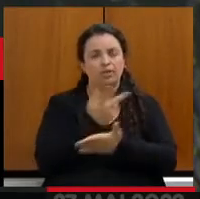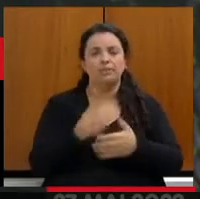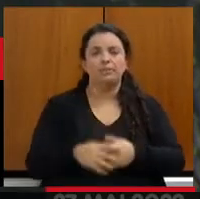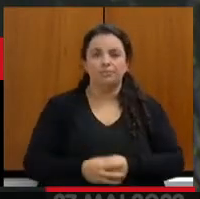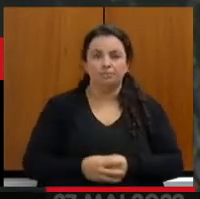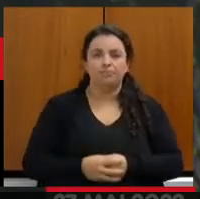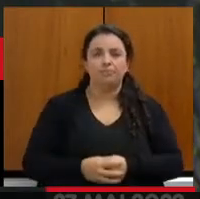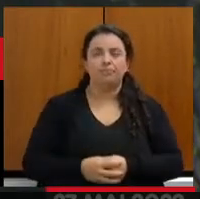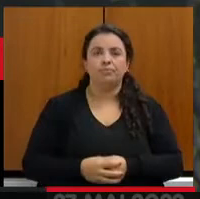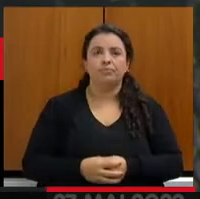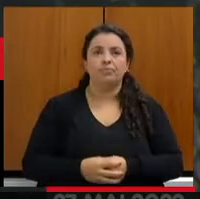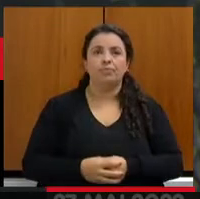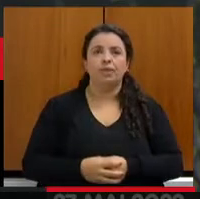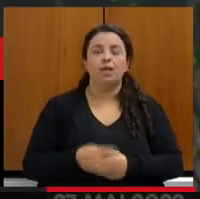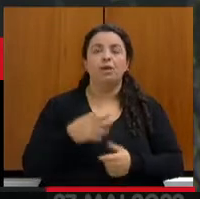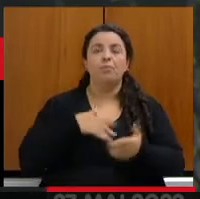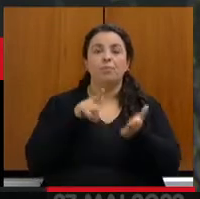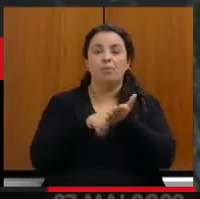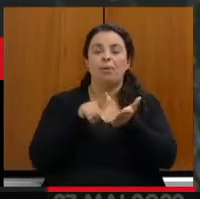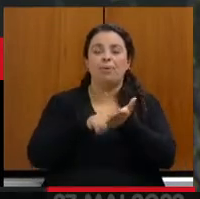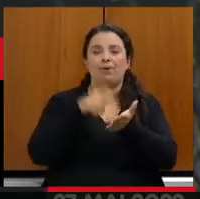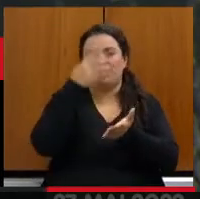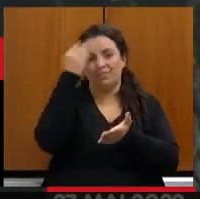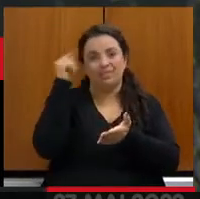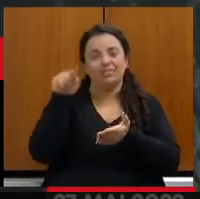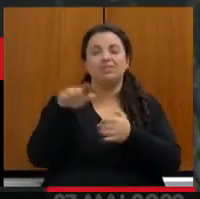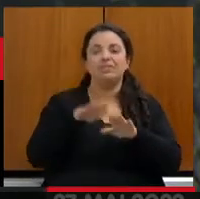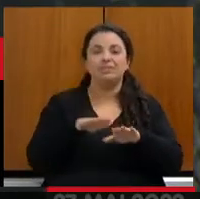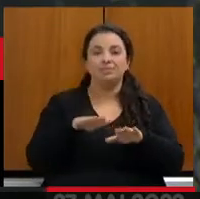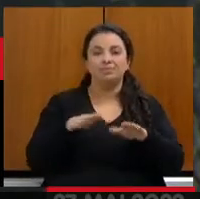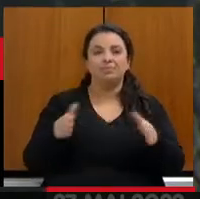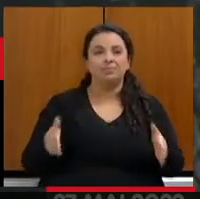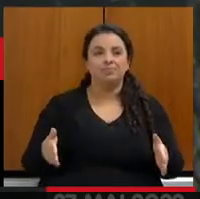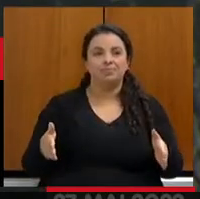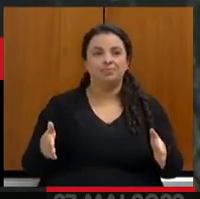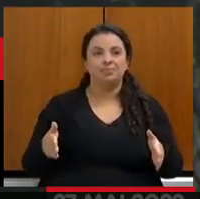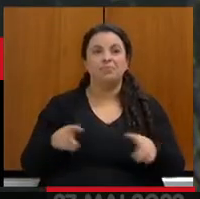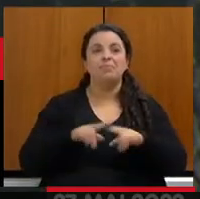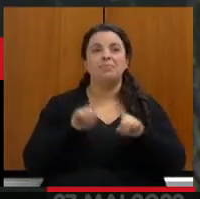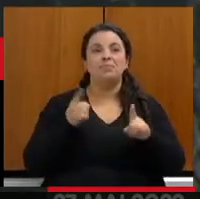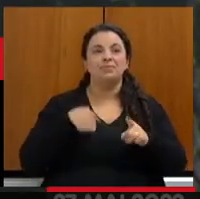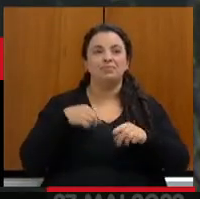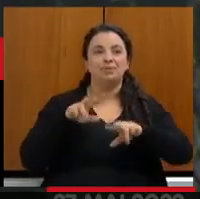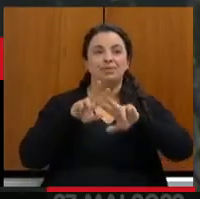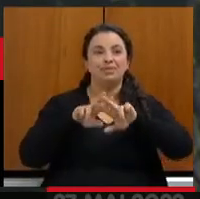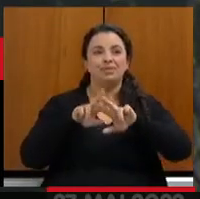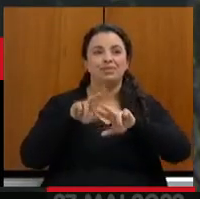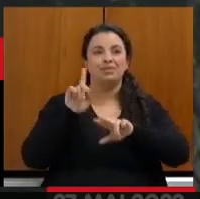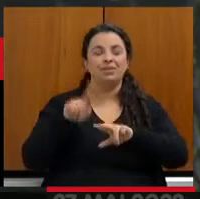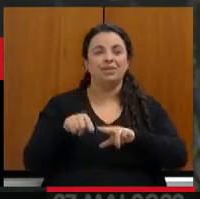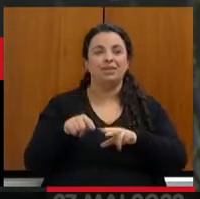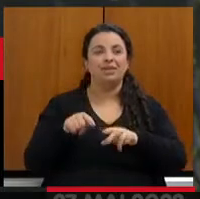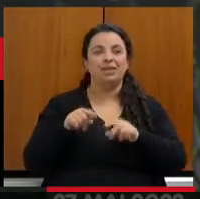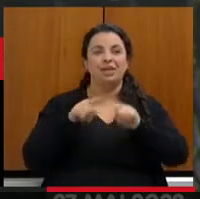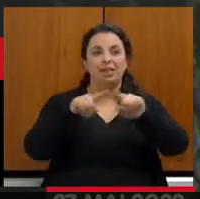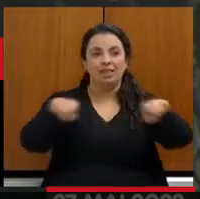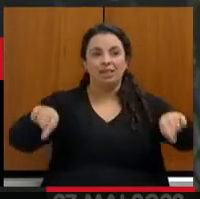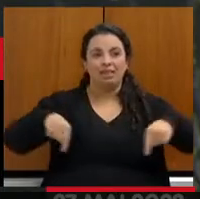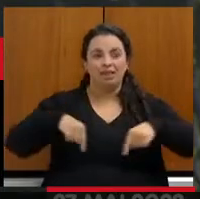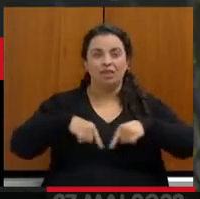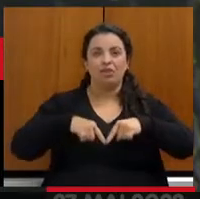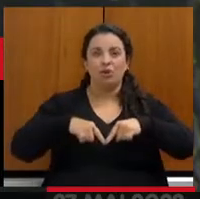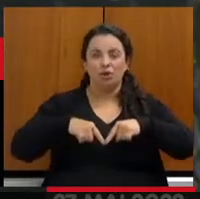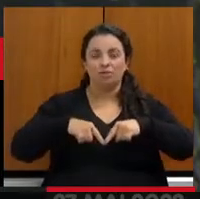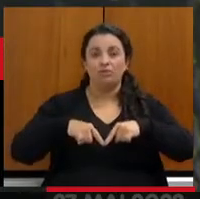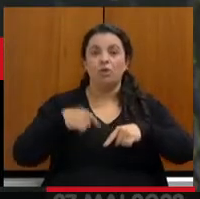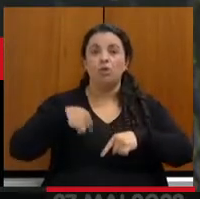ficou lá na mesma meu papelzinho mas eu a minha hashtag é território né Nós povos